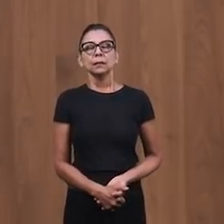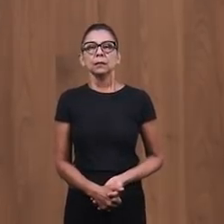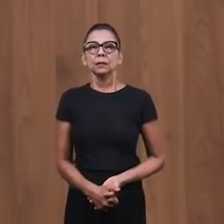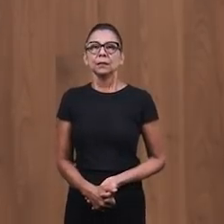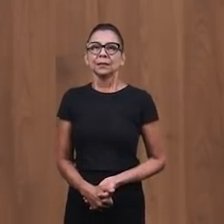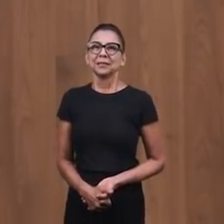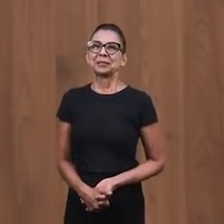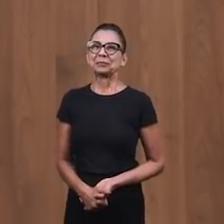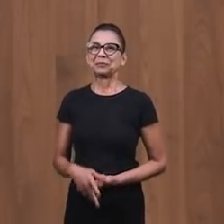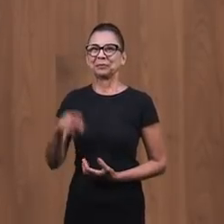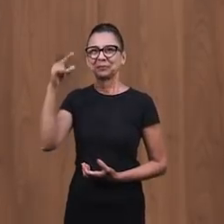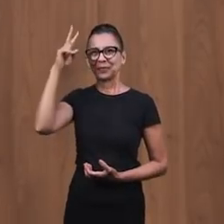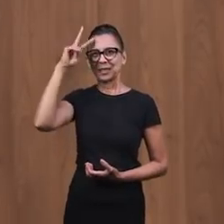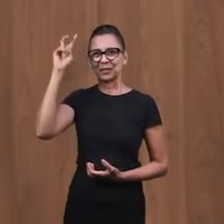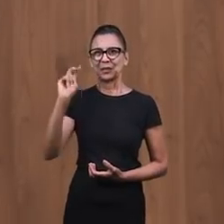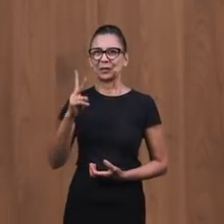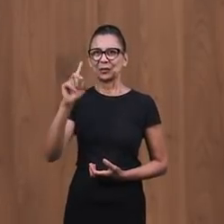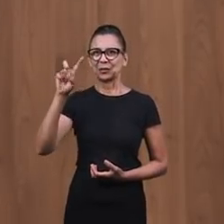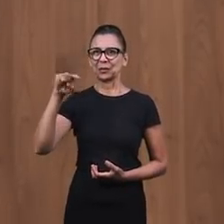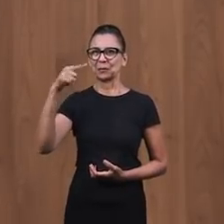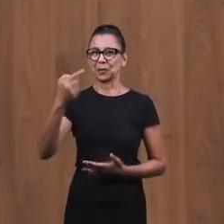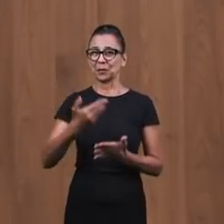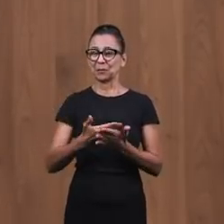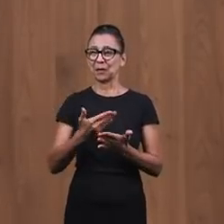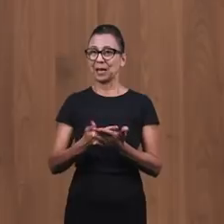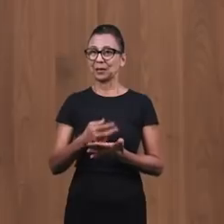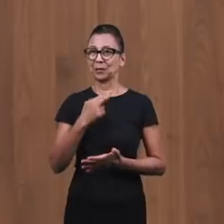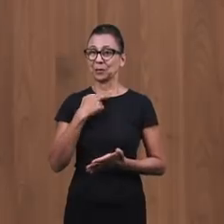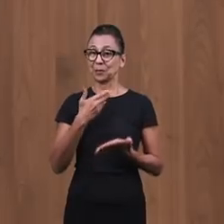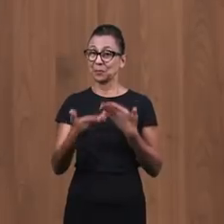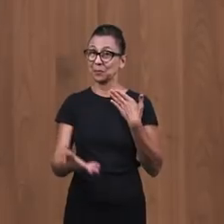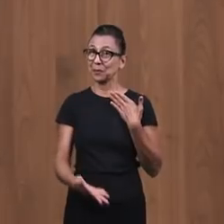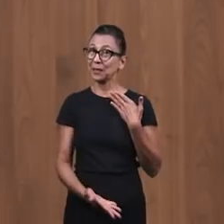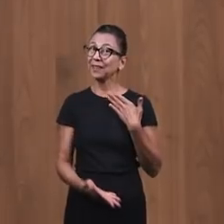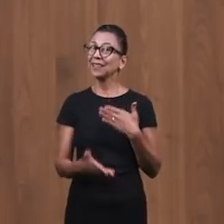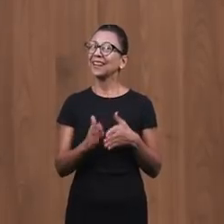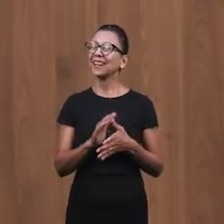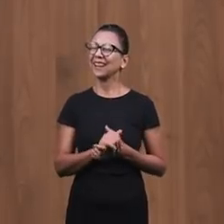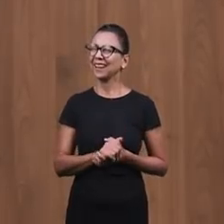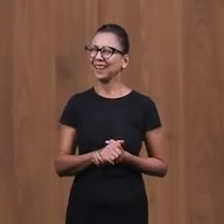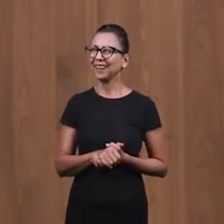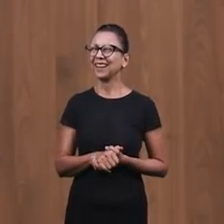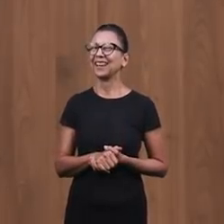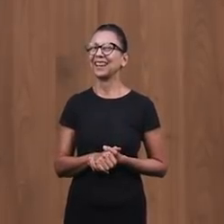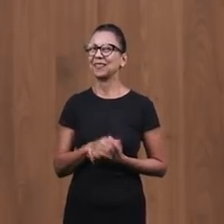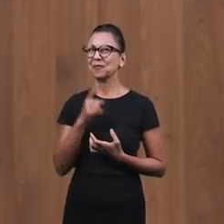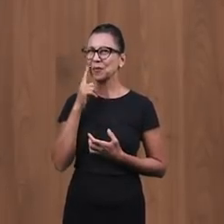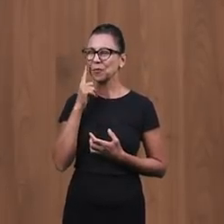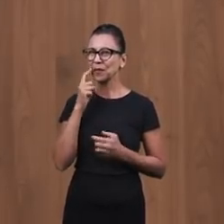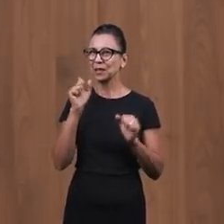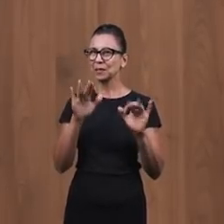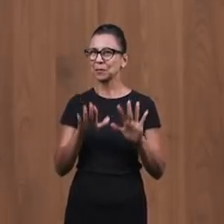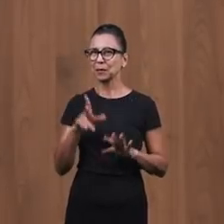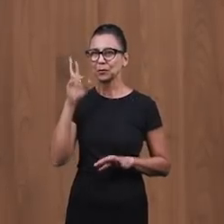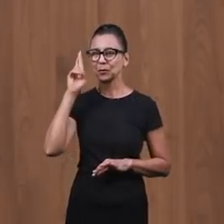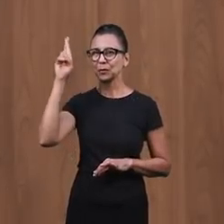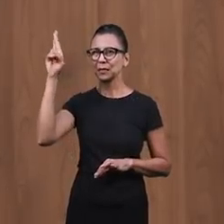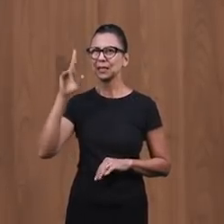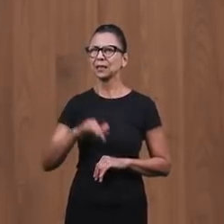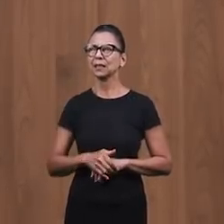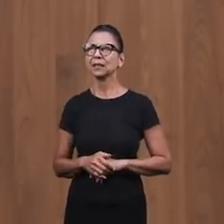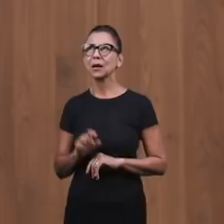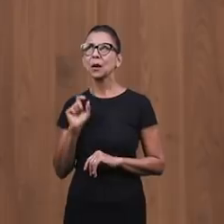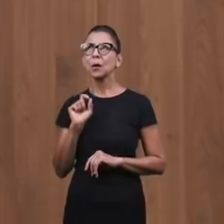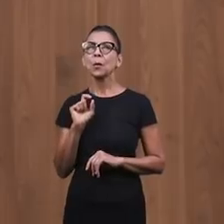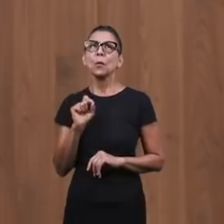história de José continua nas próximas aulas. Nós não podemos perder para ver tudo que o Senhor operou na vida